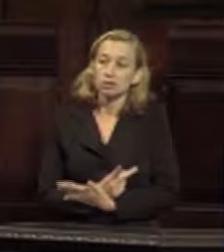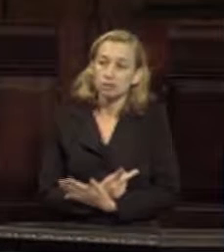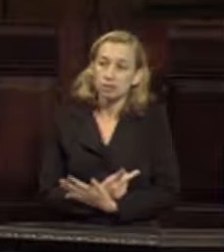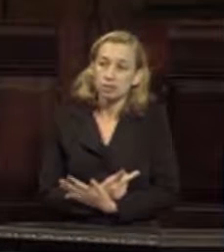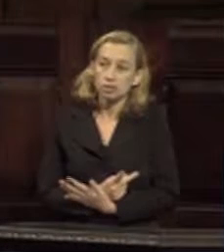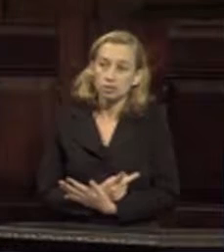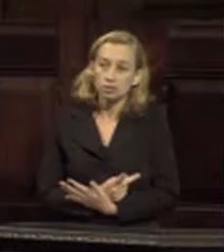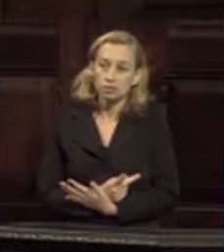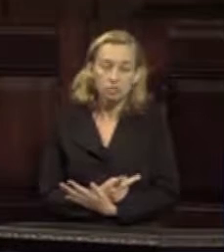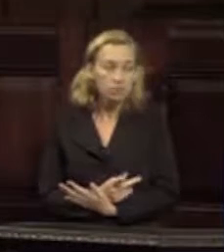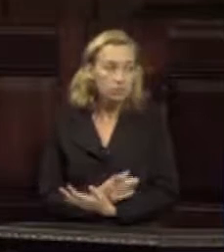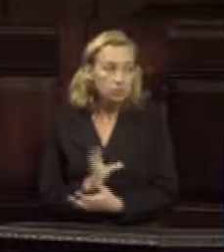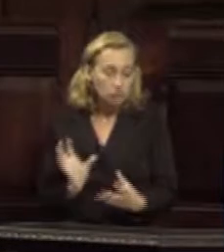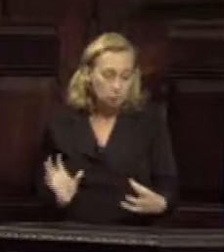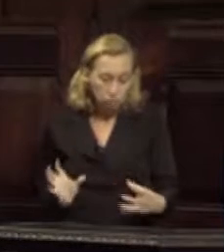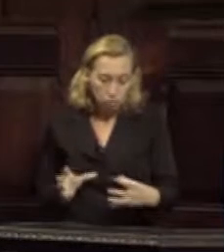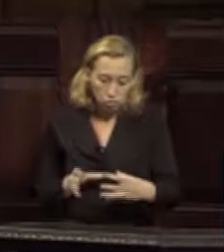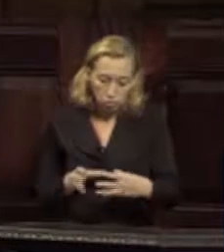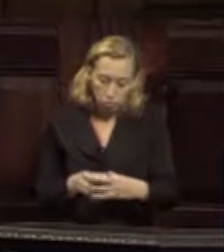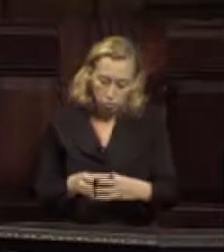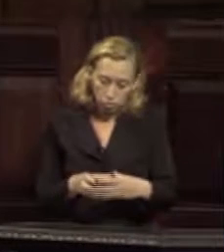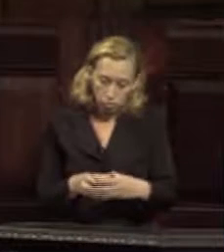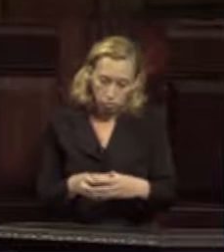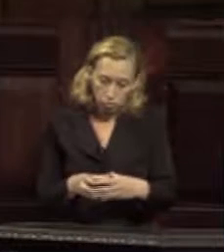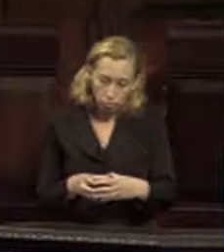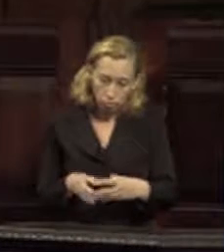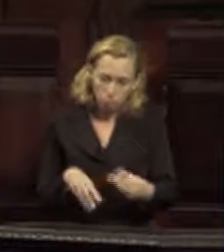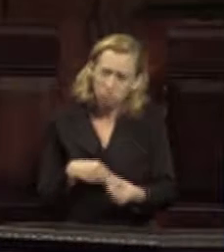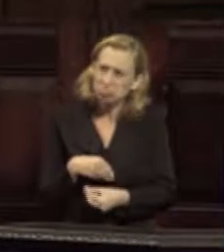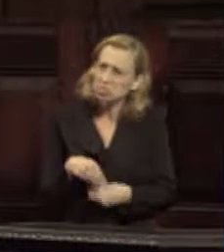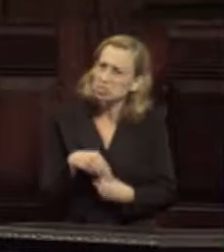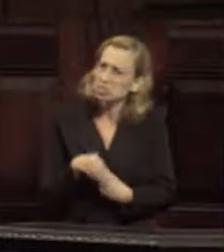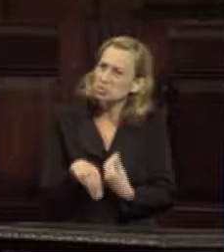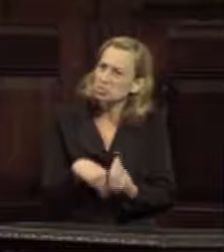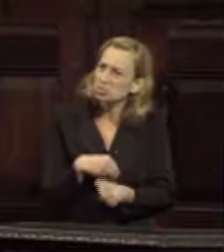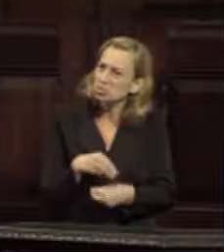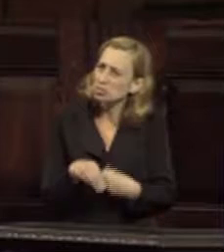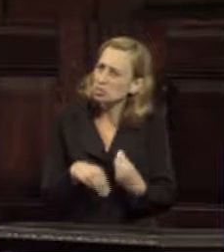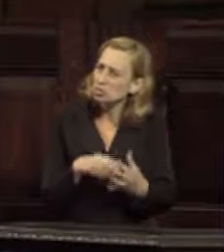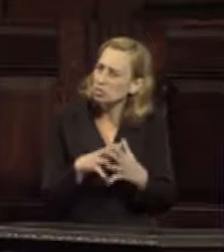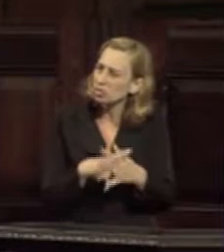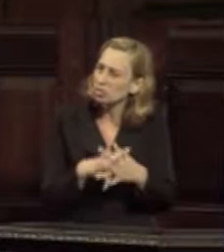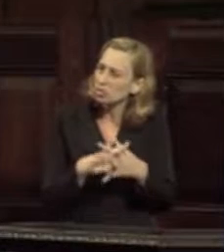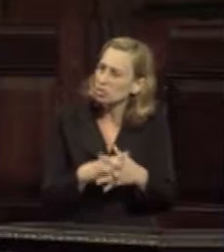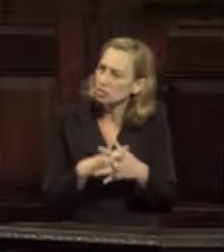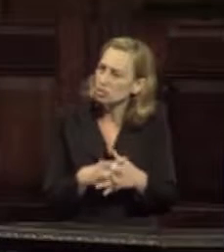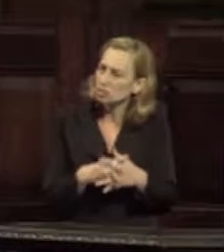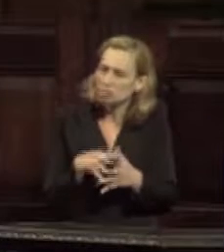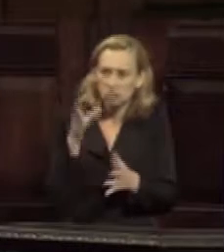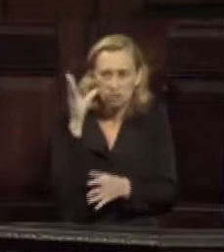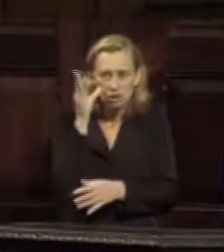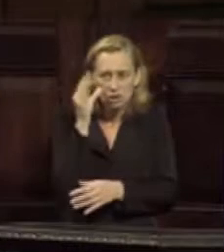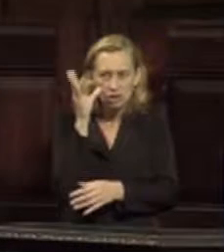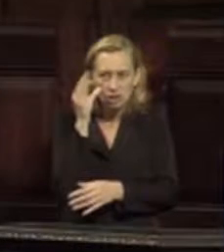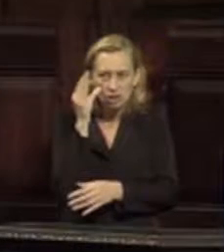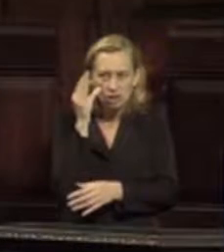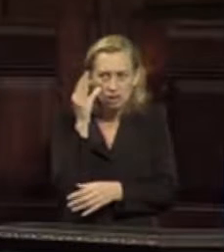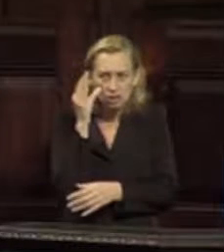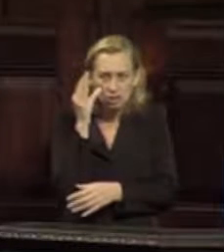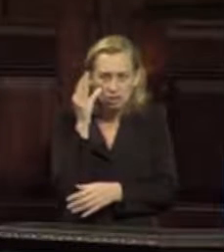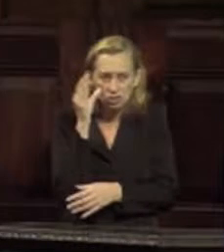um conjunto de ações desorganizadas com interesse